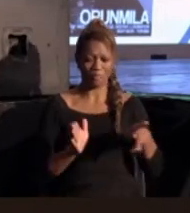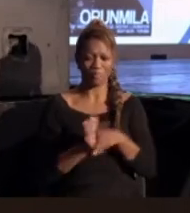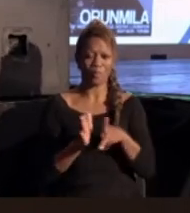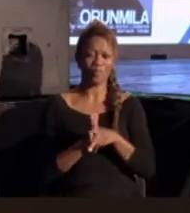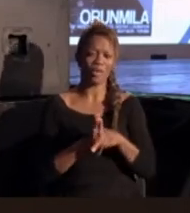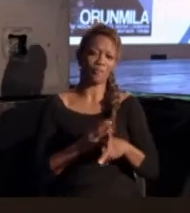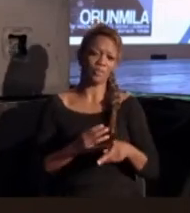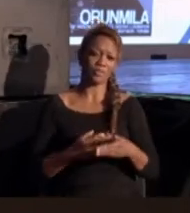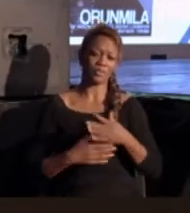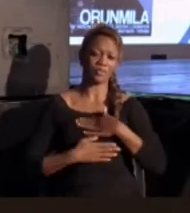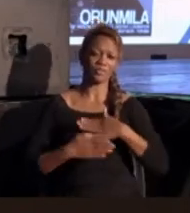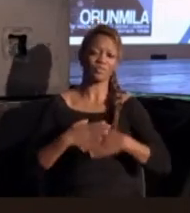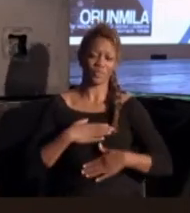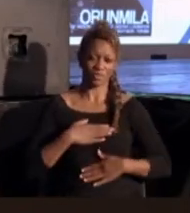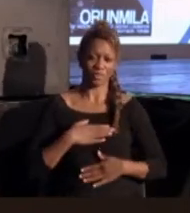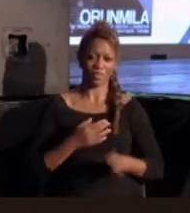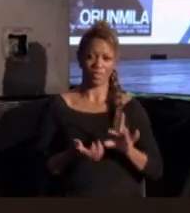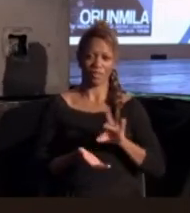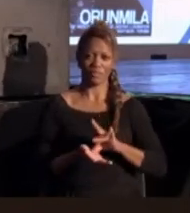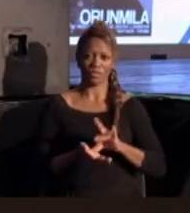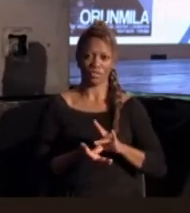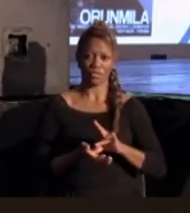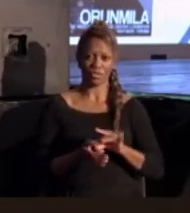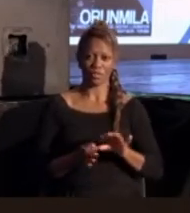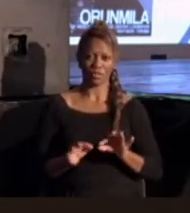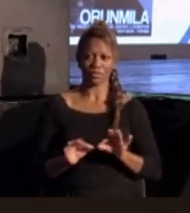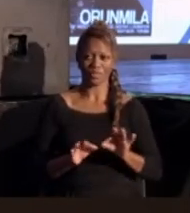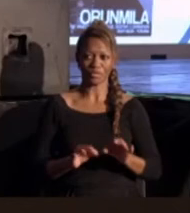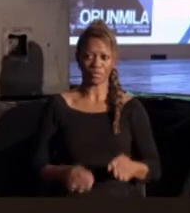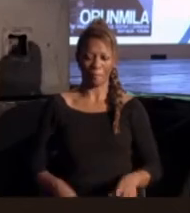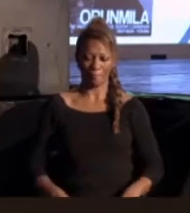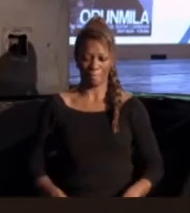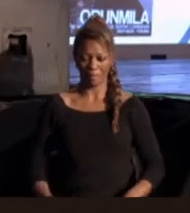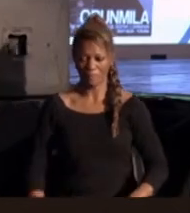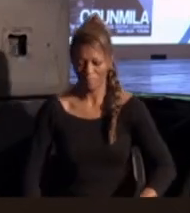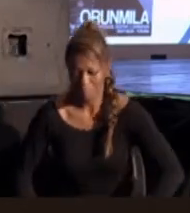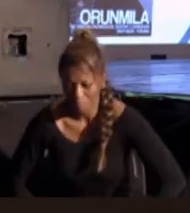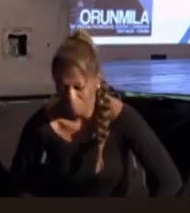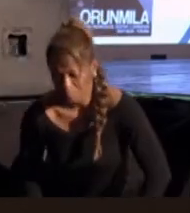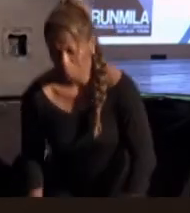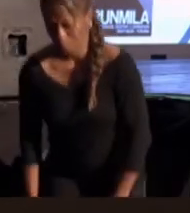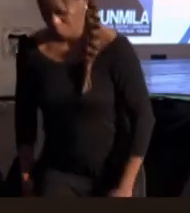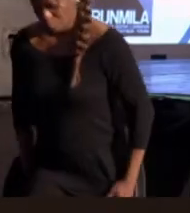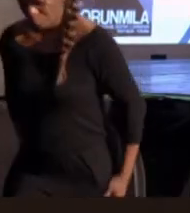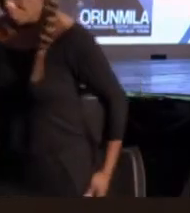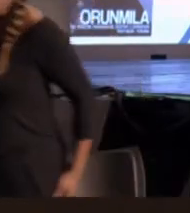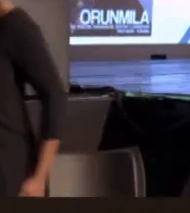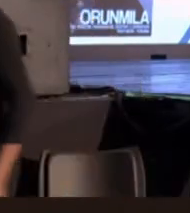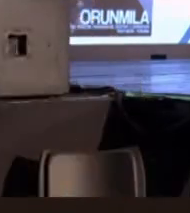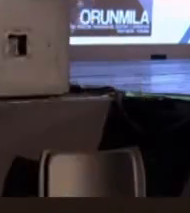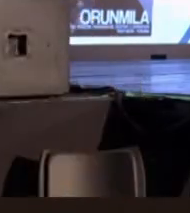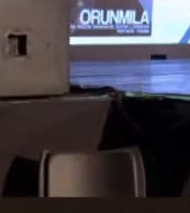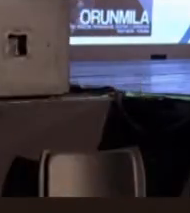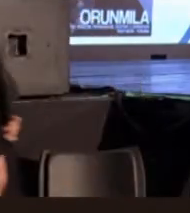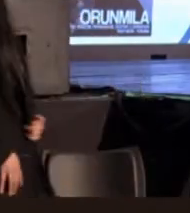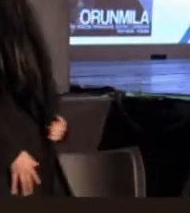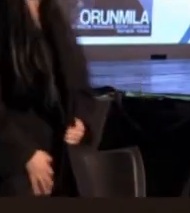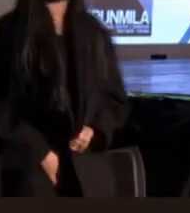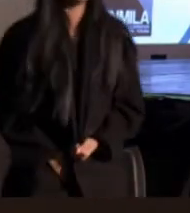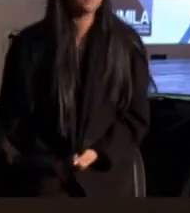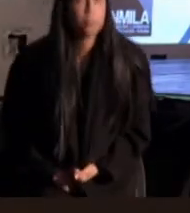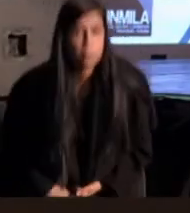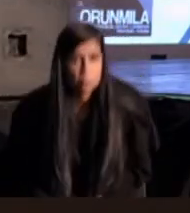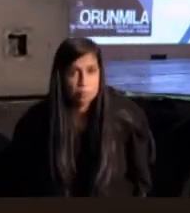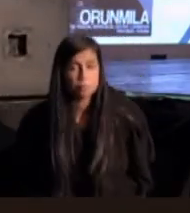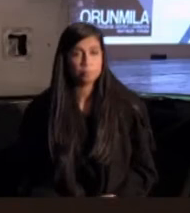medo crônico da realidade, a gente se organiza em defesa contínua e constante, o que